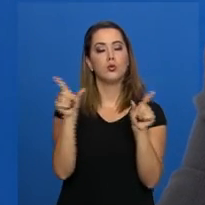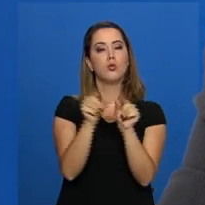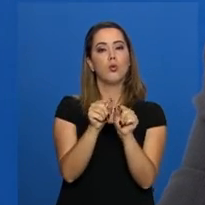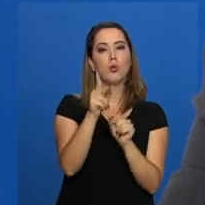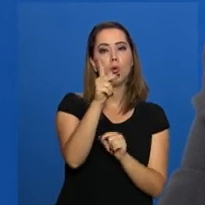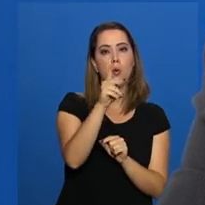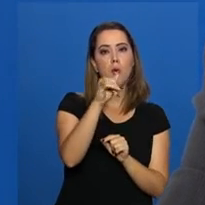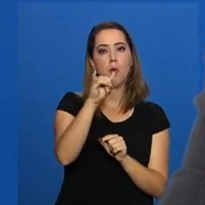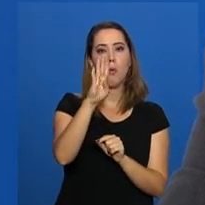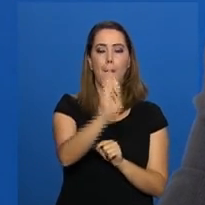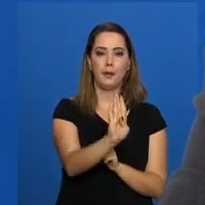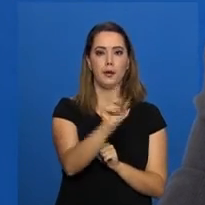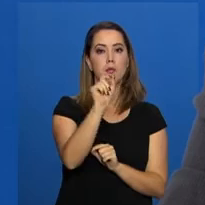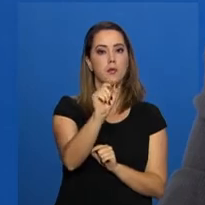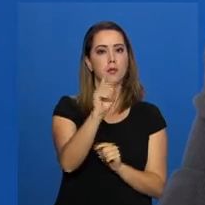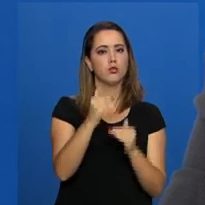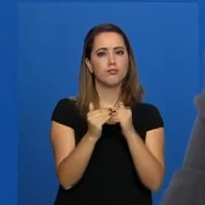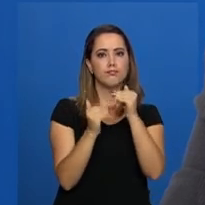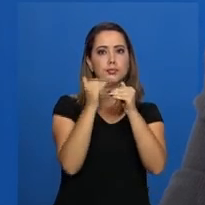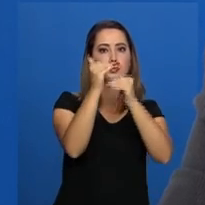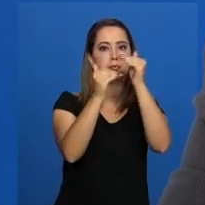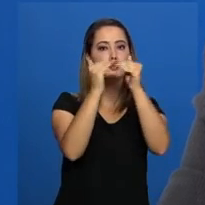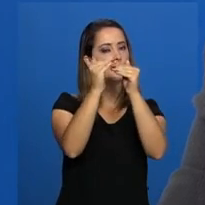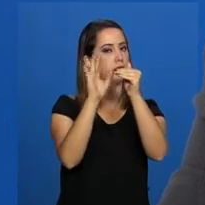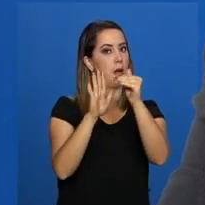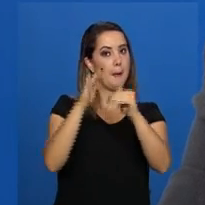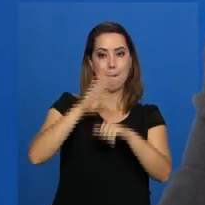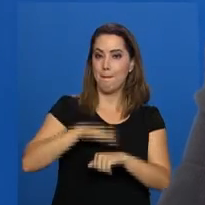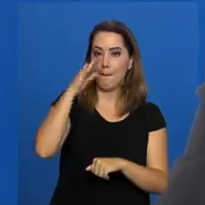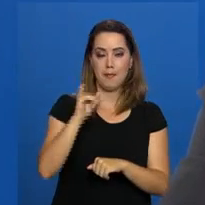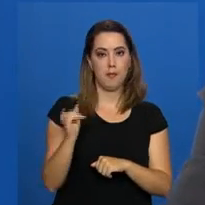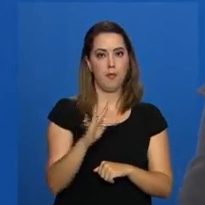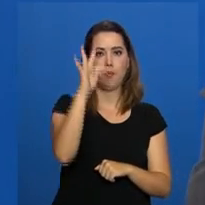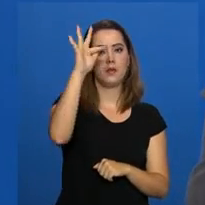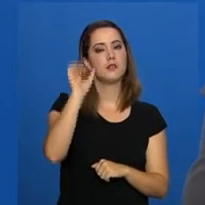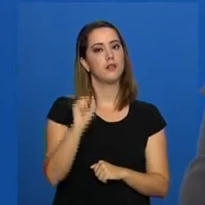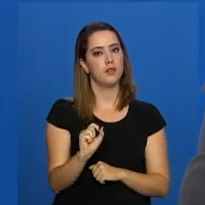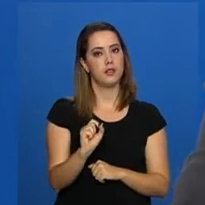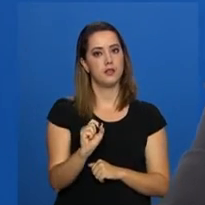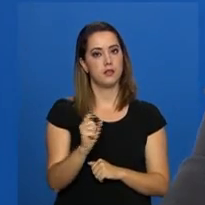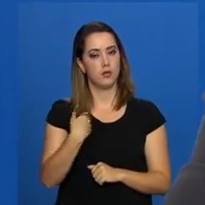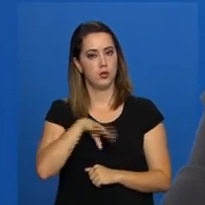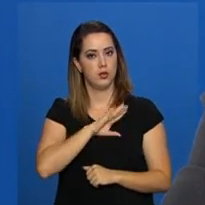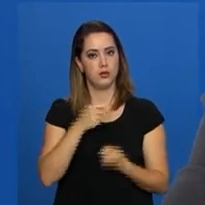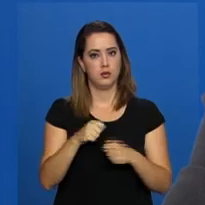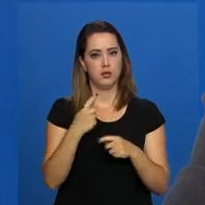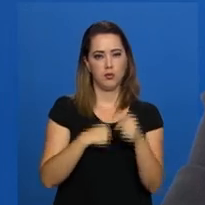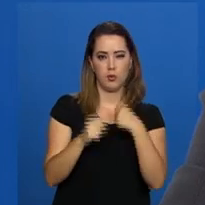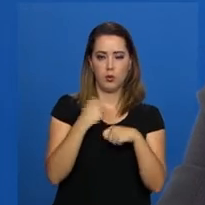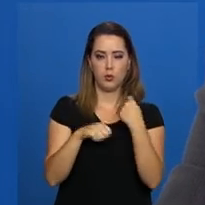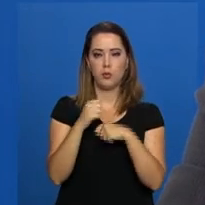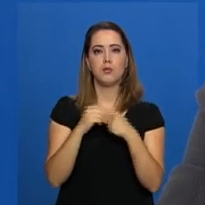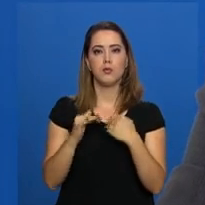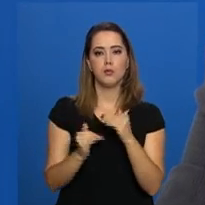PIB, tendência histórica, é de que ele cresça acima da inflação, ou seja, que a gente tenha crescimento real da economia, né?